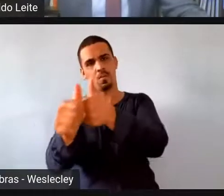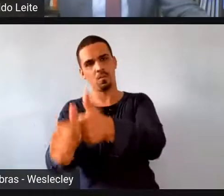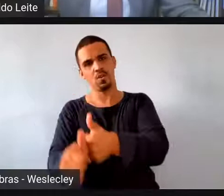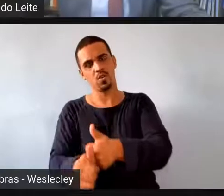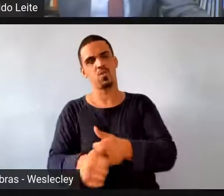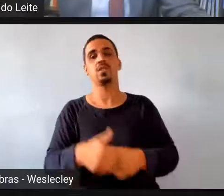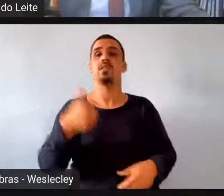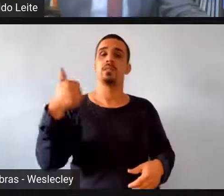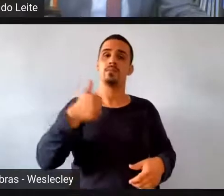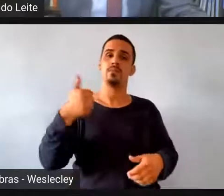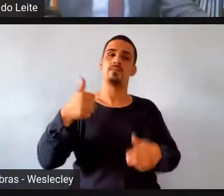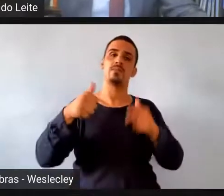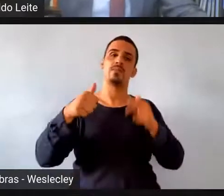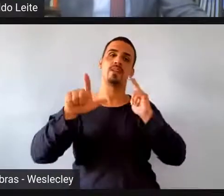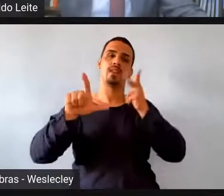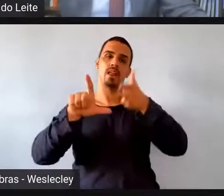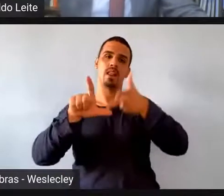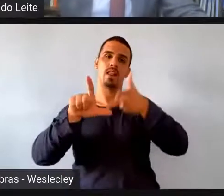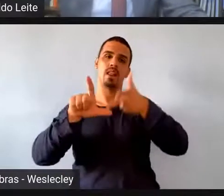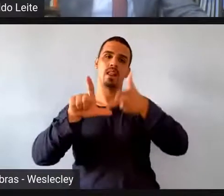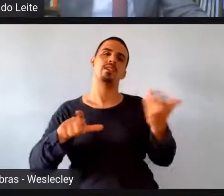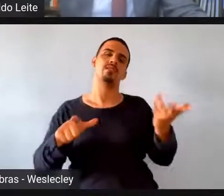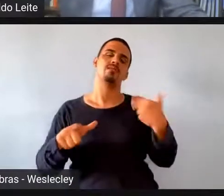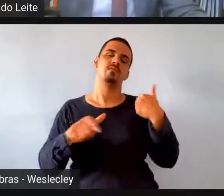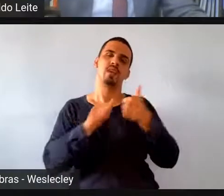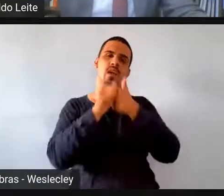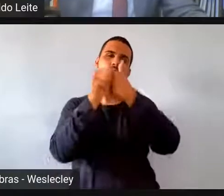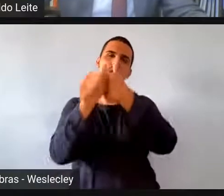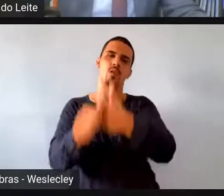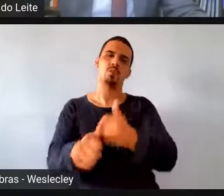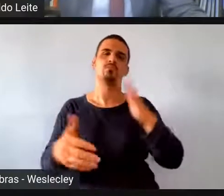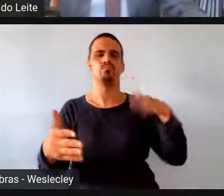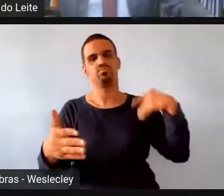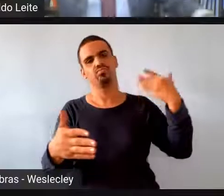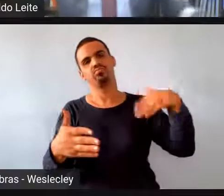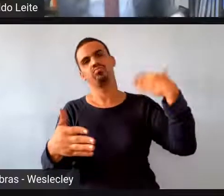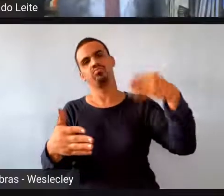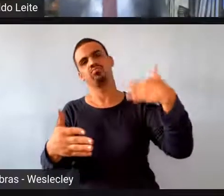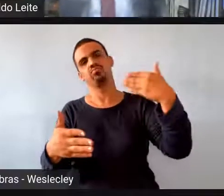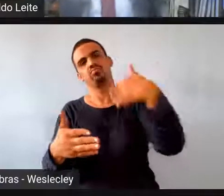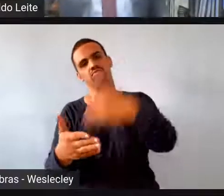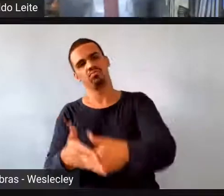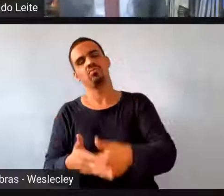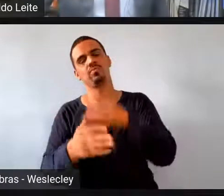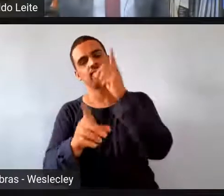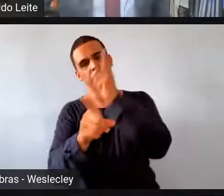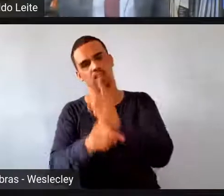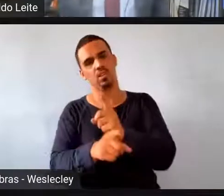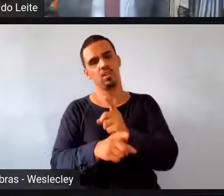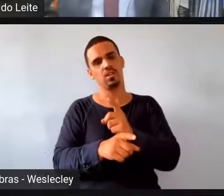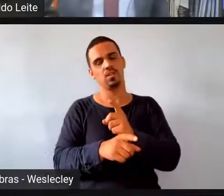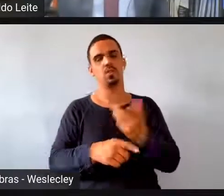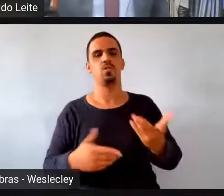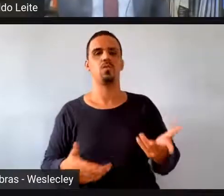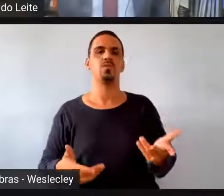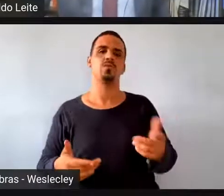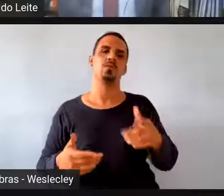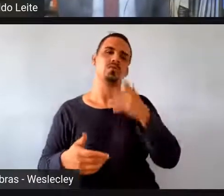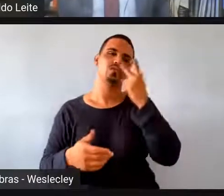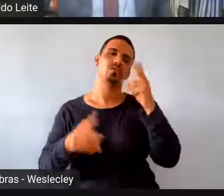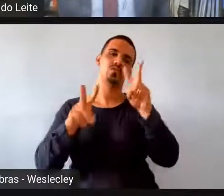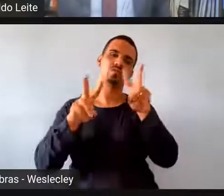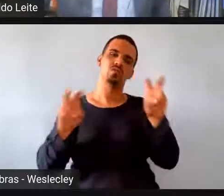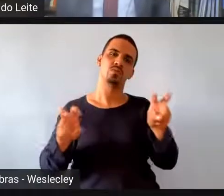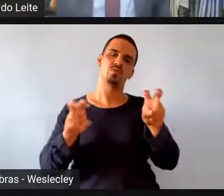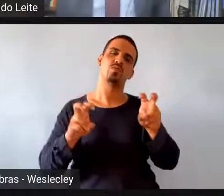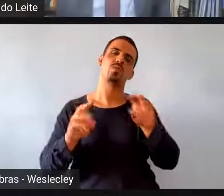alguns dos espectadores vêm conosco desde a primeira, né? Desde o primeiro encontro, em que nós falamos do adiamento